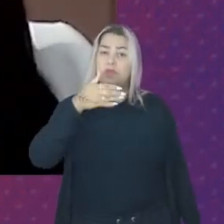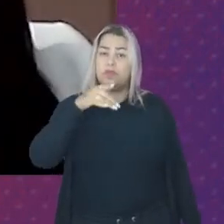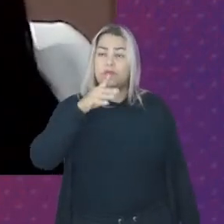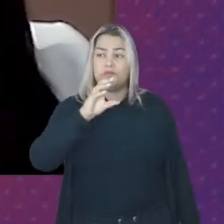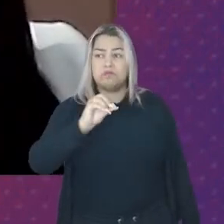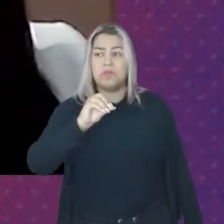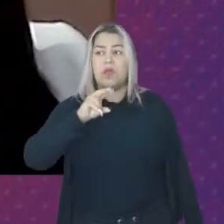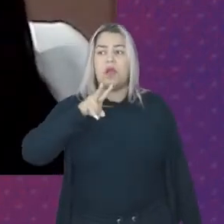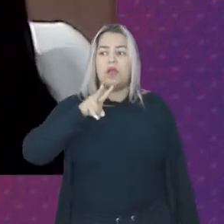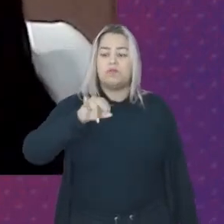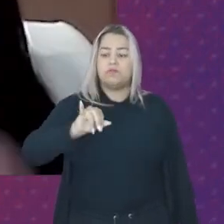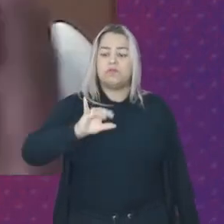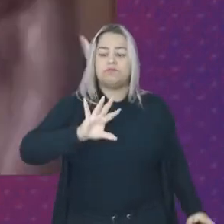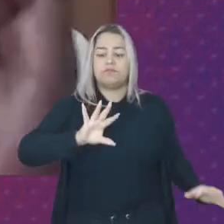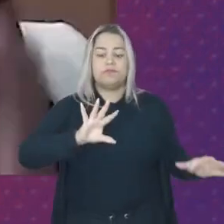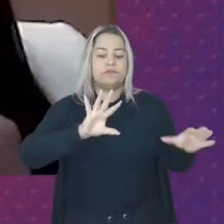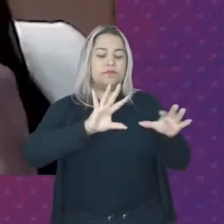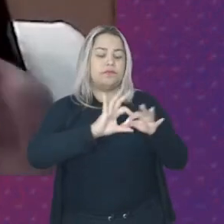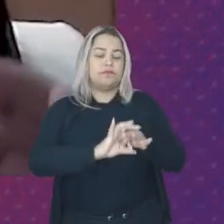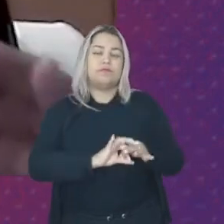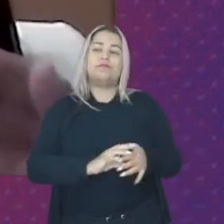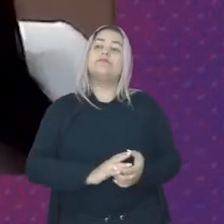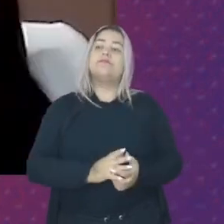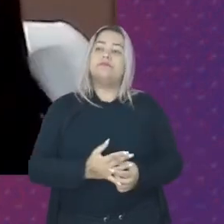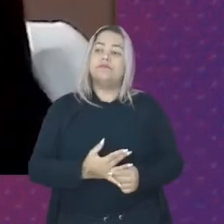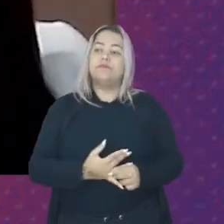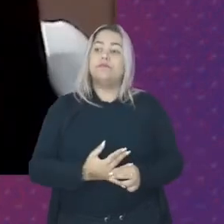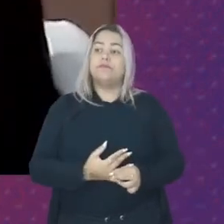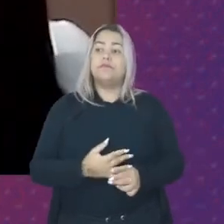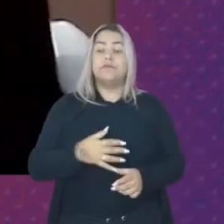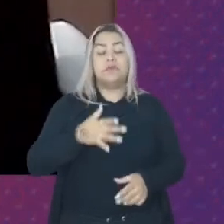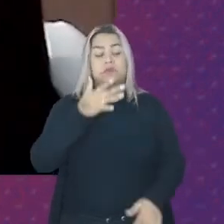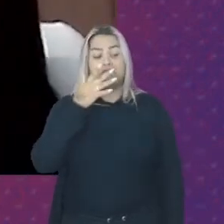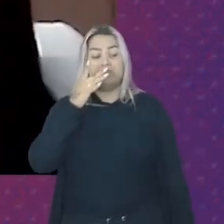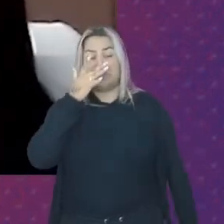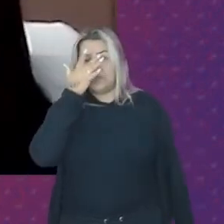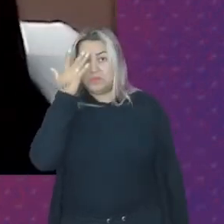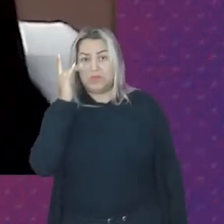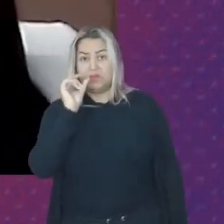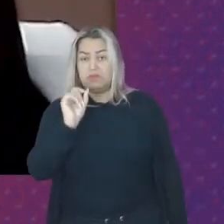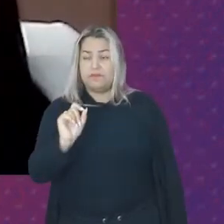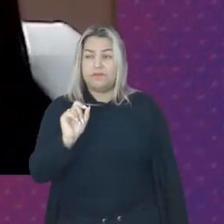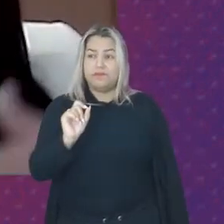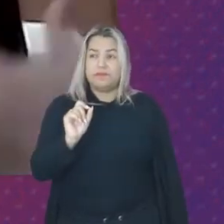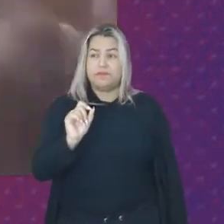estar diretamente ligada àquilo que você